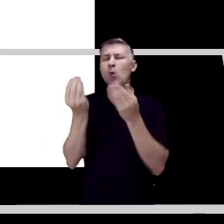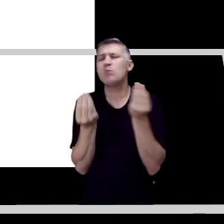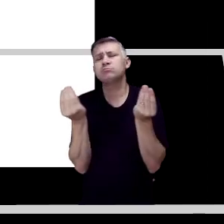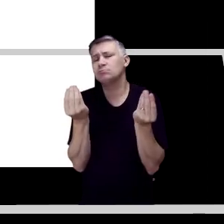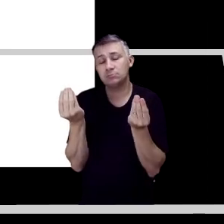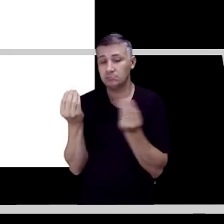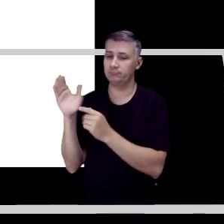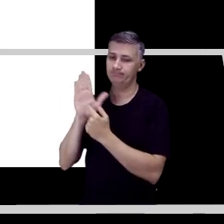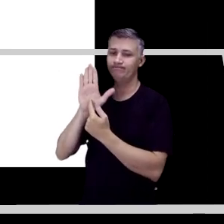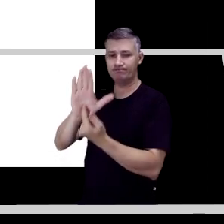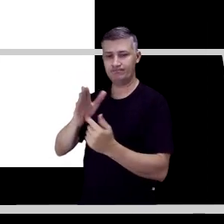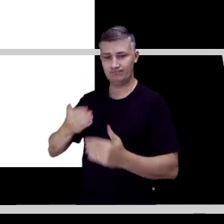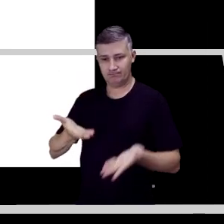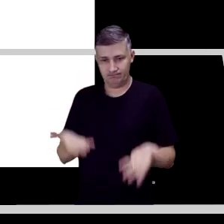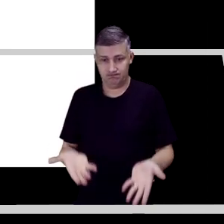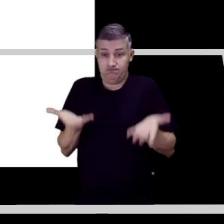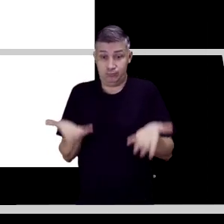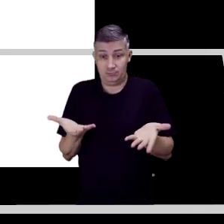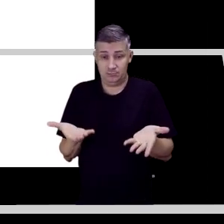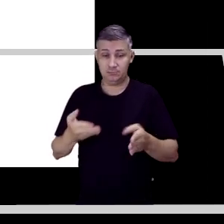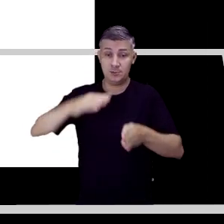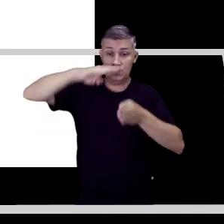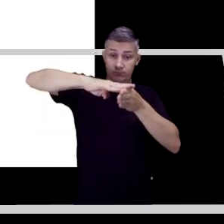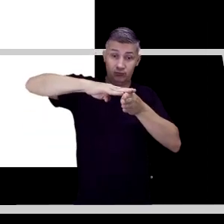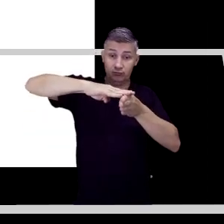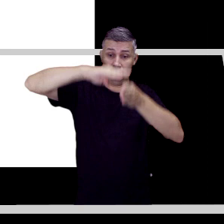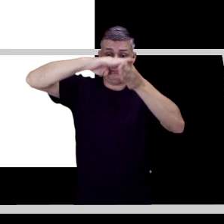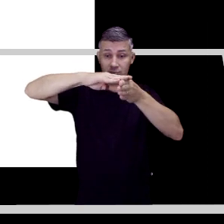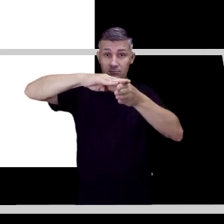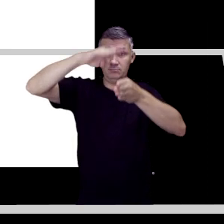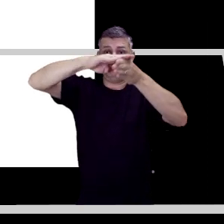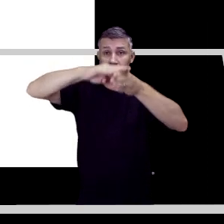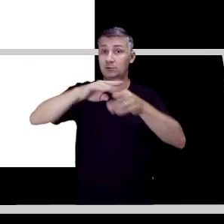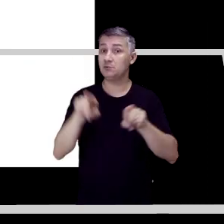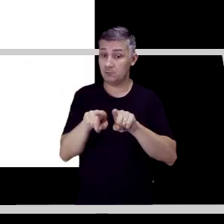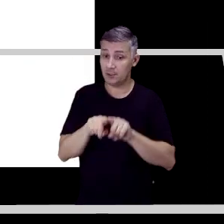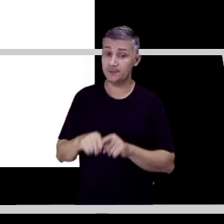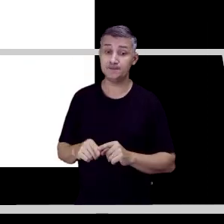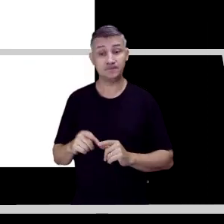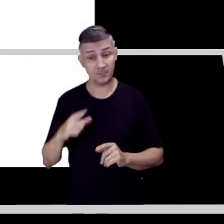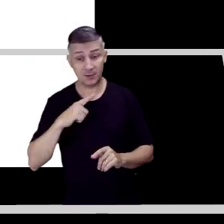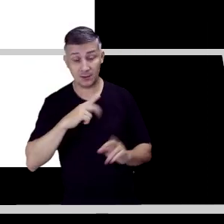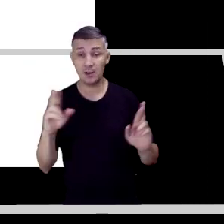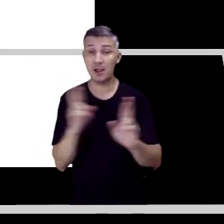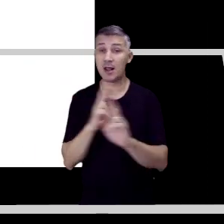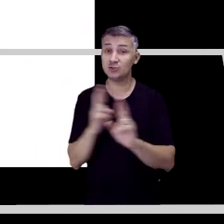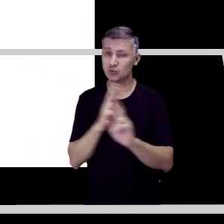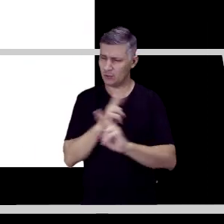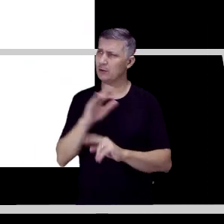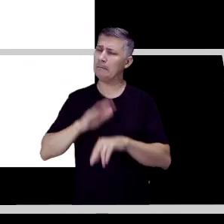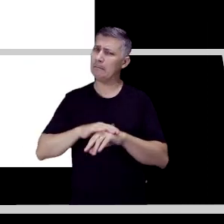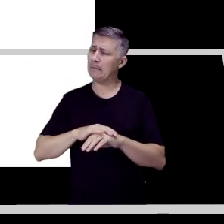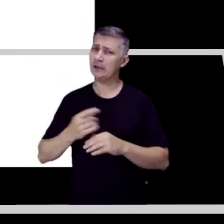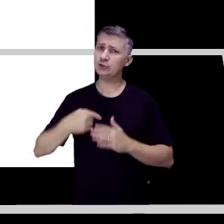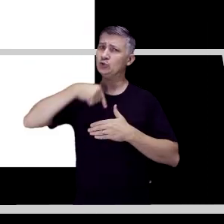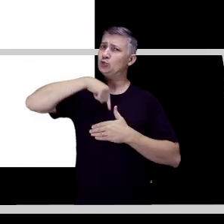forma elas foram colocadas nos suportes metálicos também pré-fabricados. A escala das relações, que